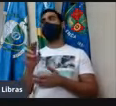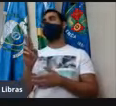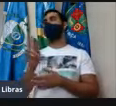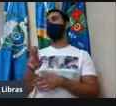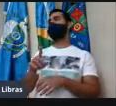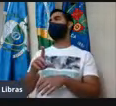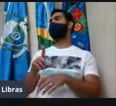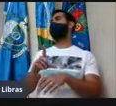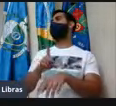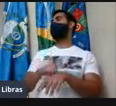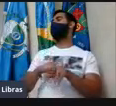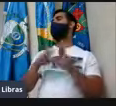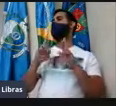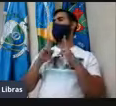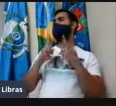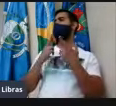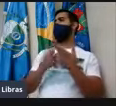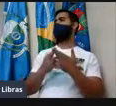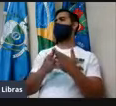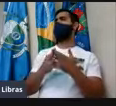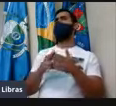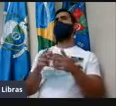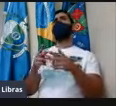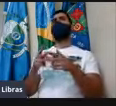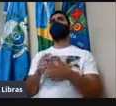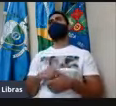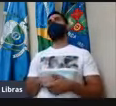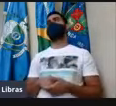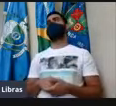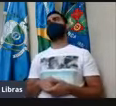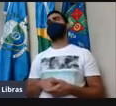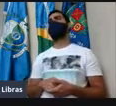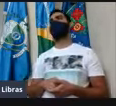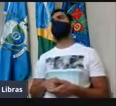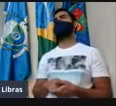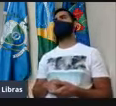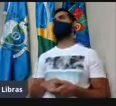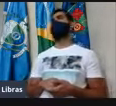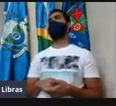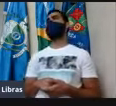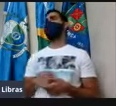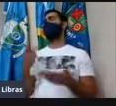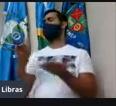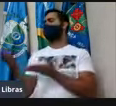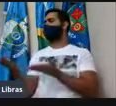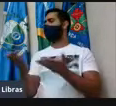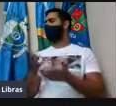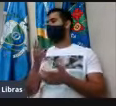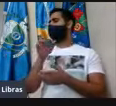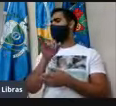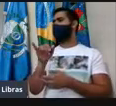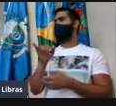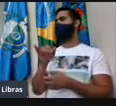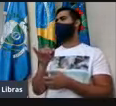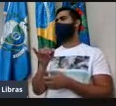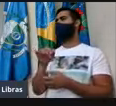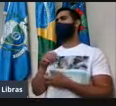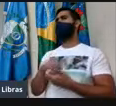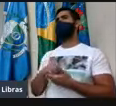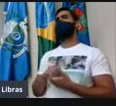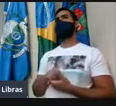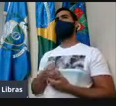o expediente para poder falar do convite. E caso ocorra